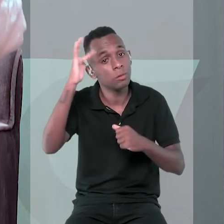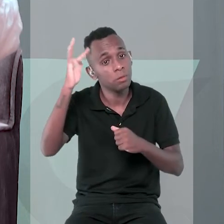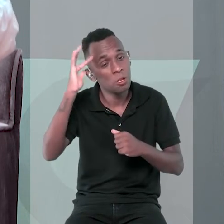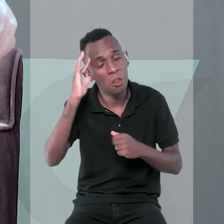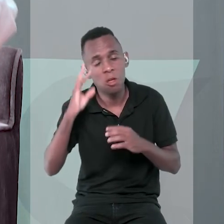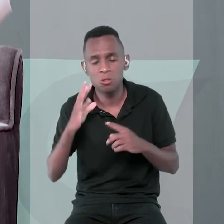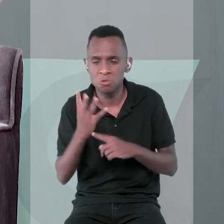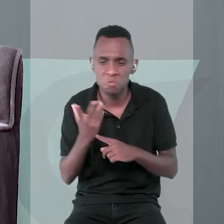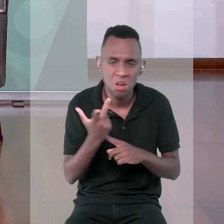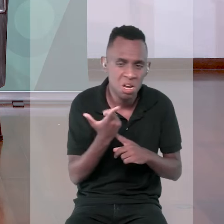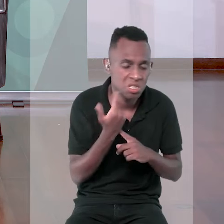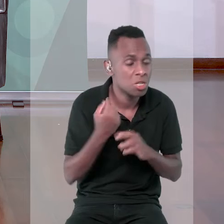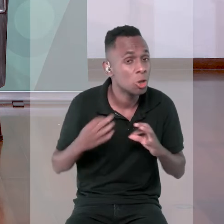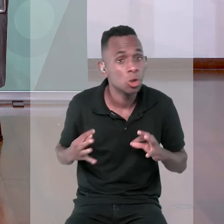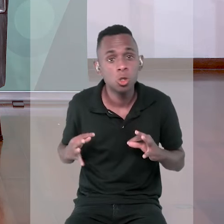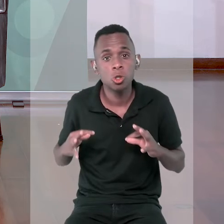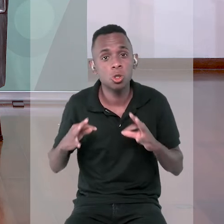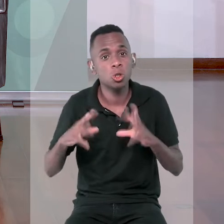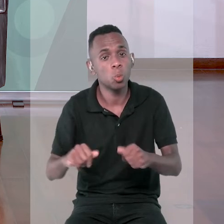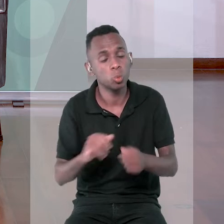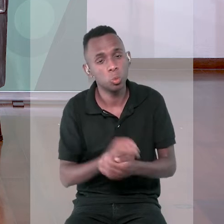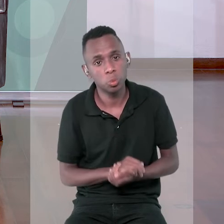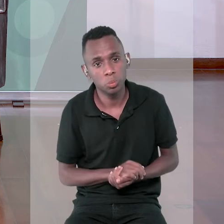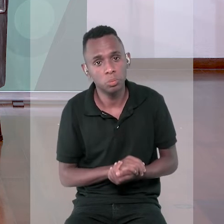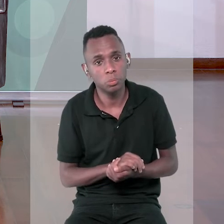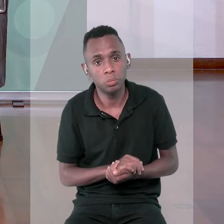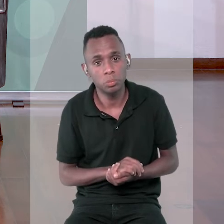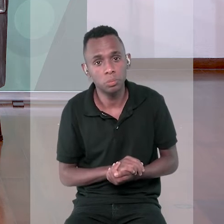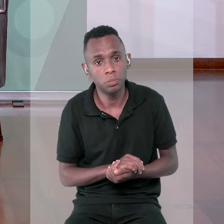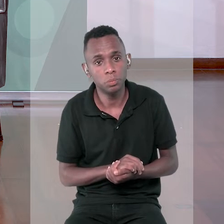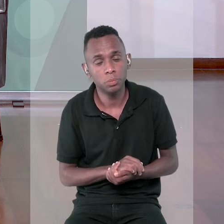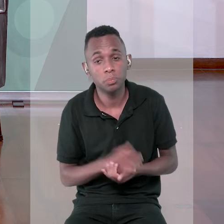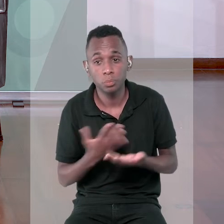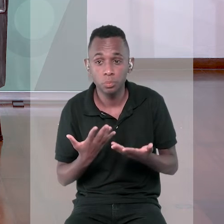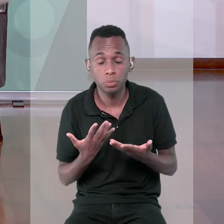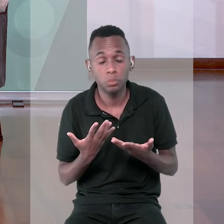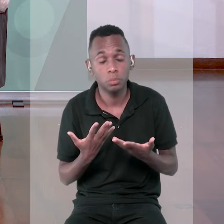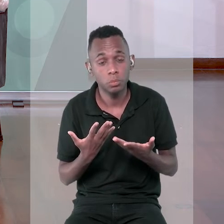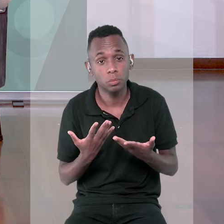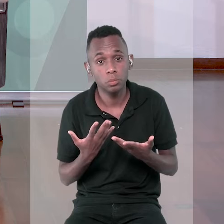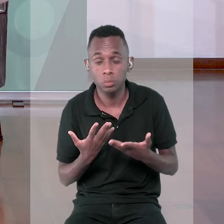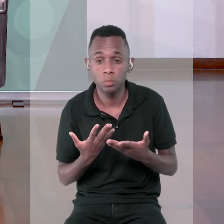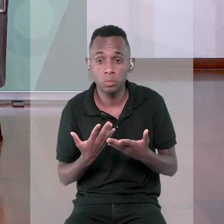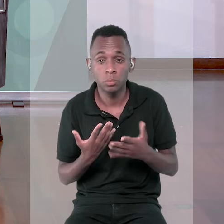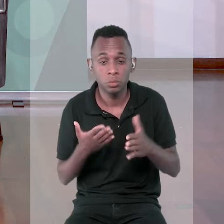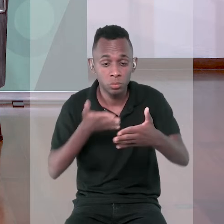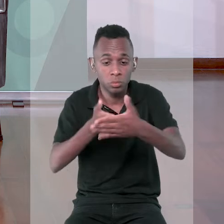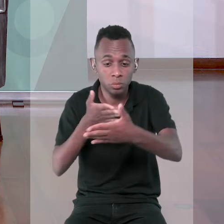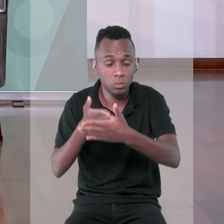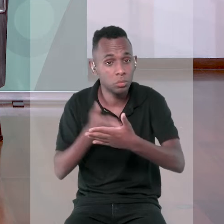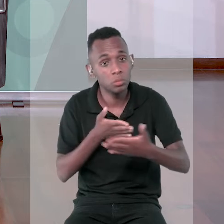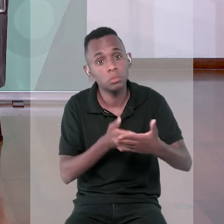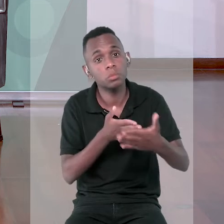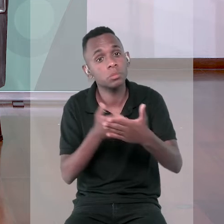os artistas, ou seja, como se diz, né, você criou um mundo, uma bolha perfeita